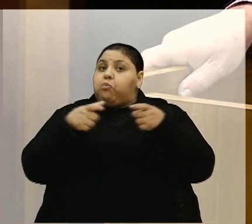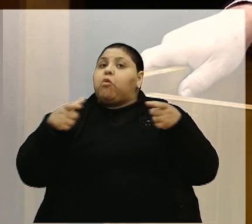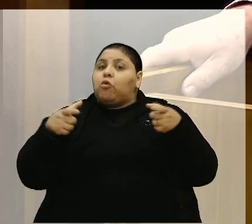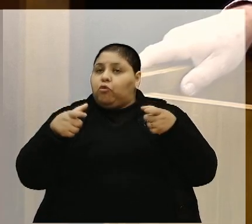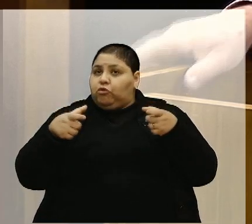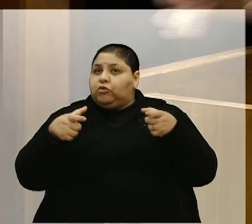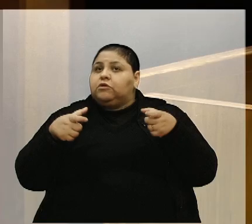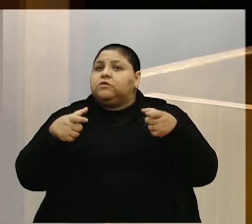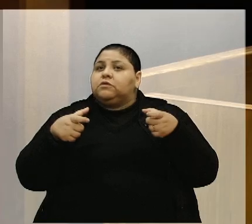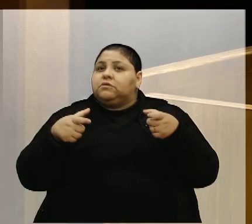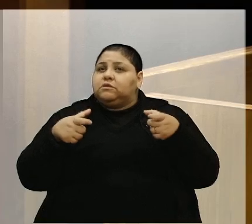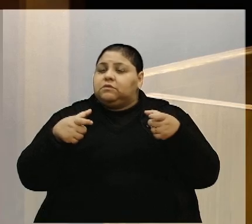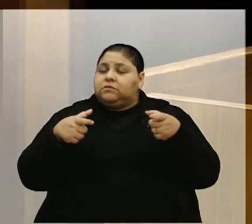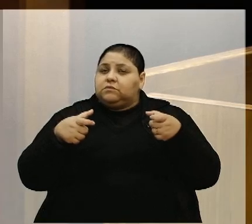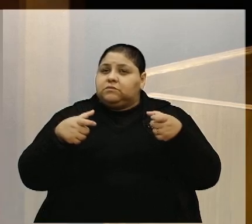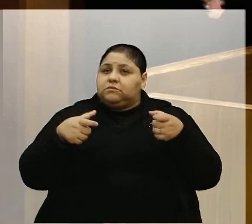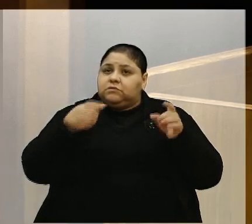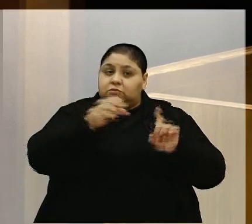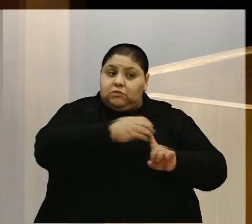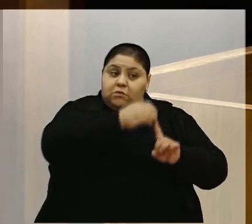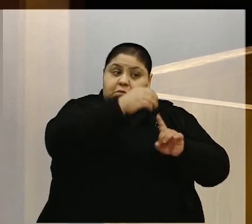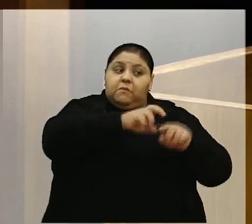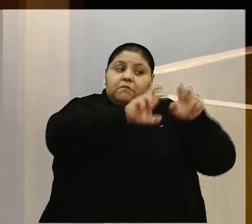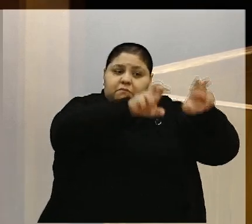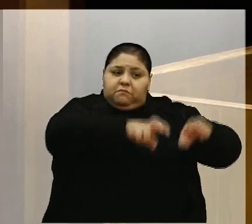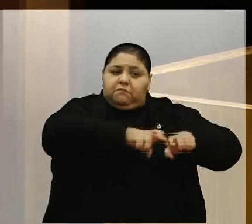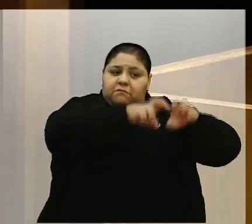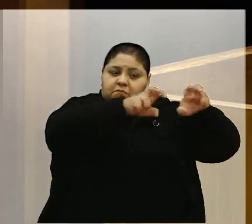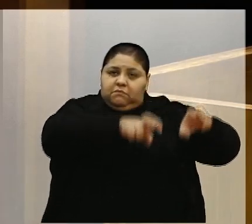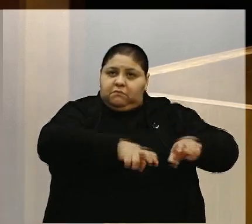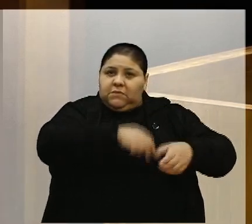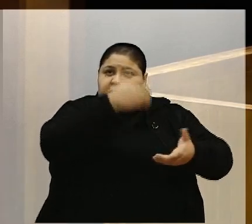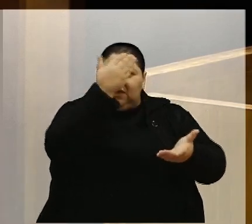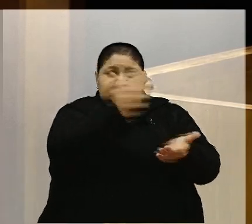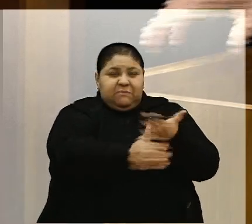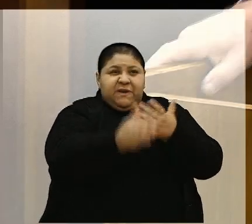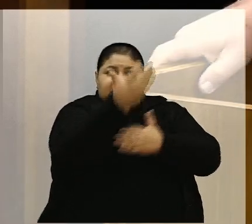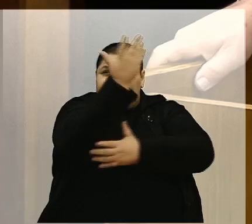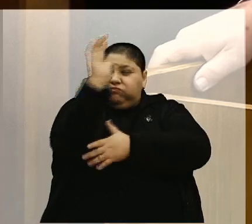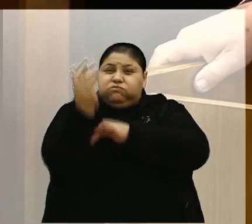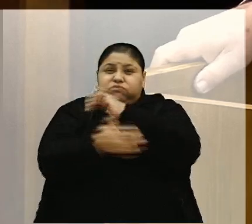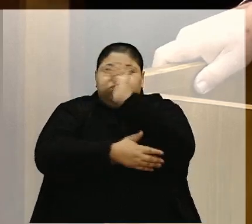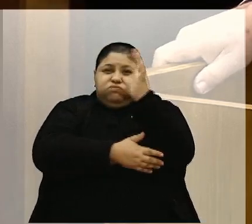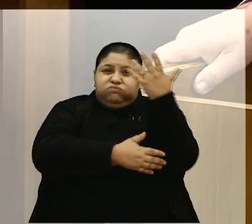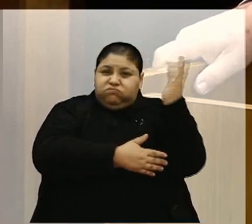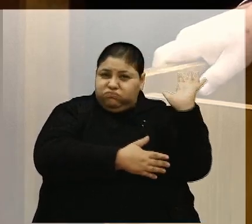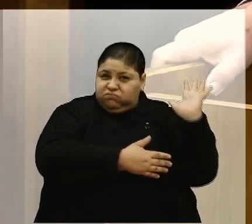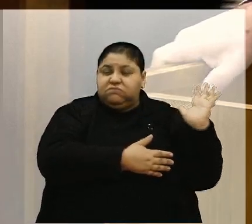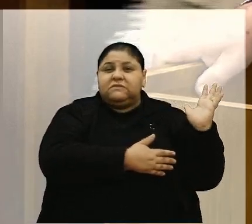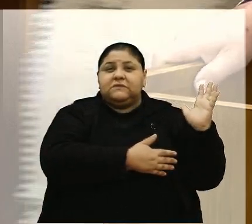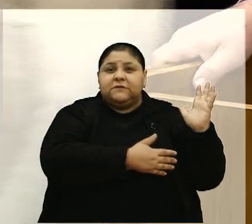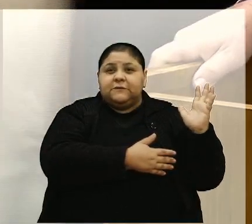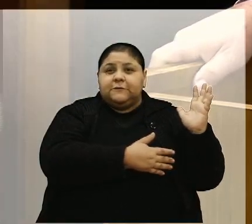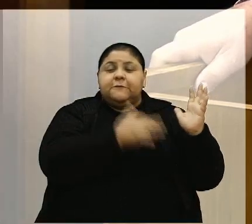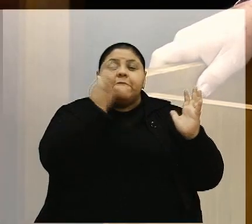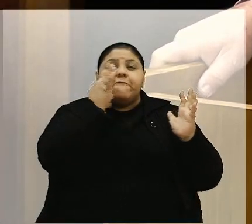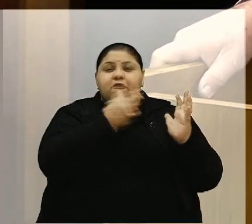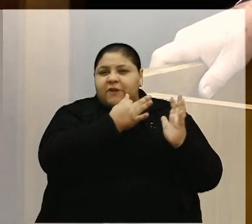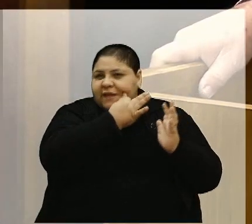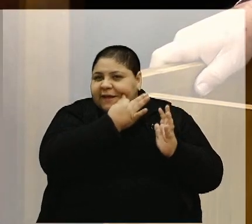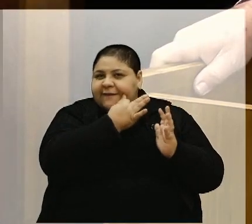juro, principalmente os agricultores que perderam pareirais lá para o lado de São Valentim,